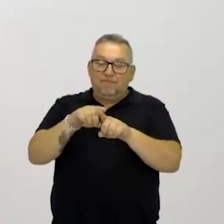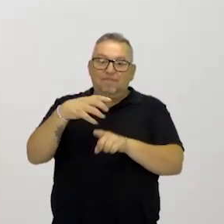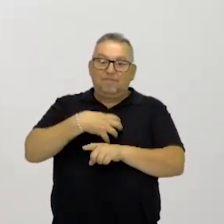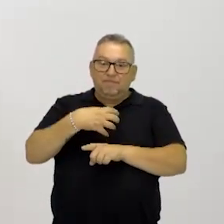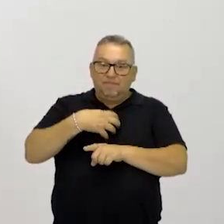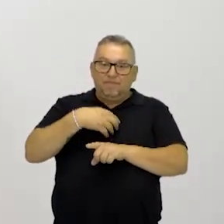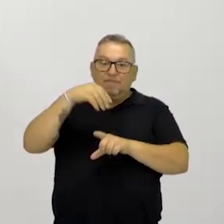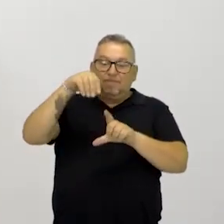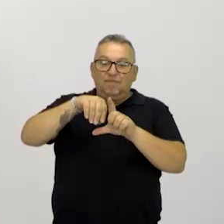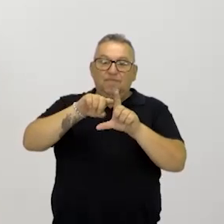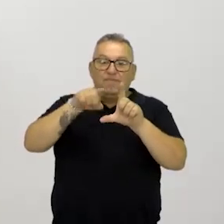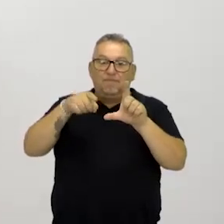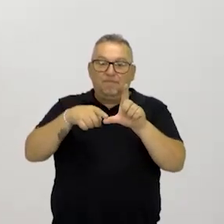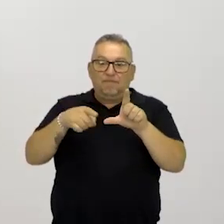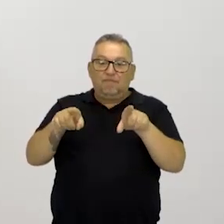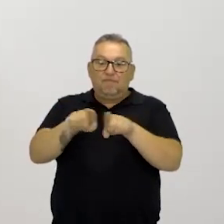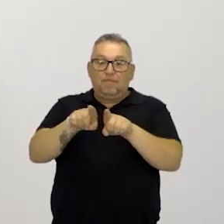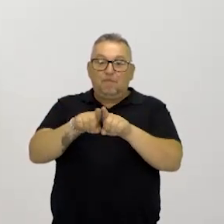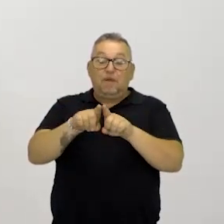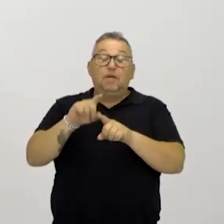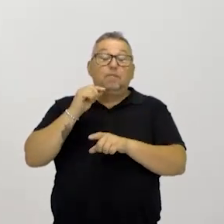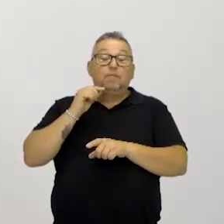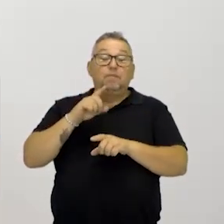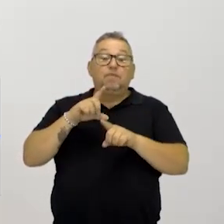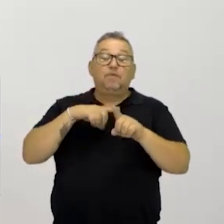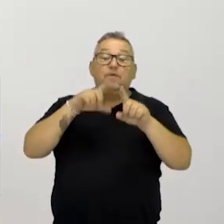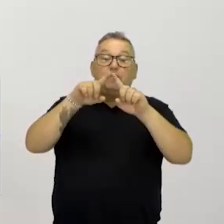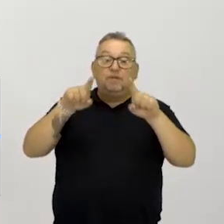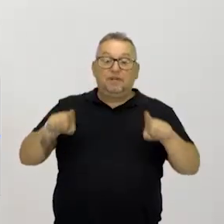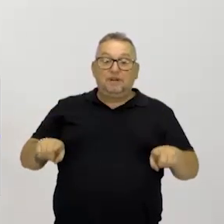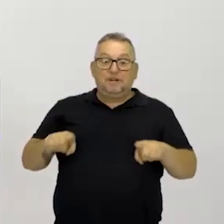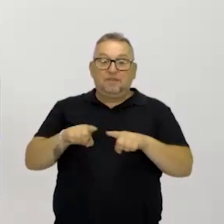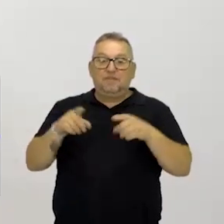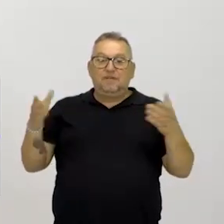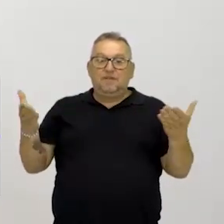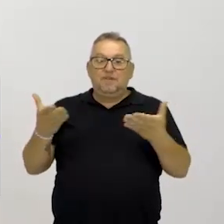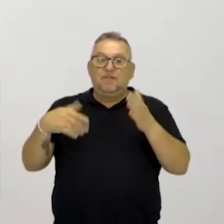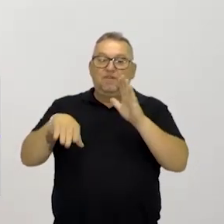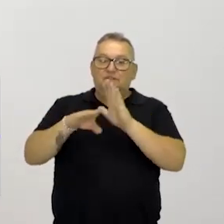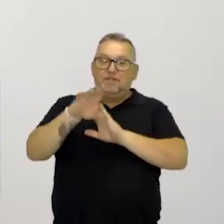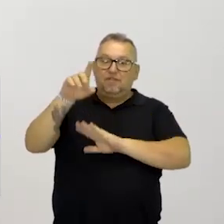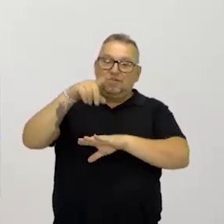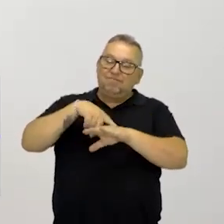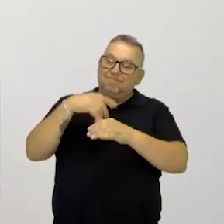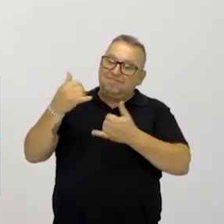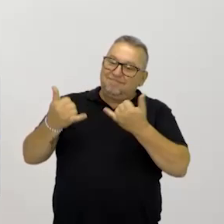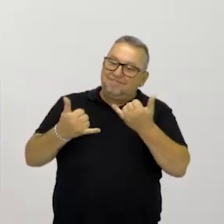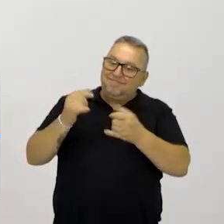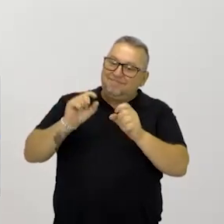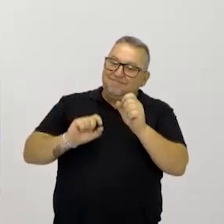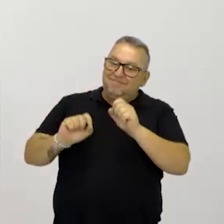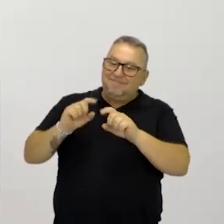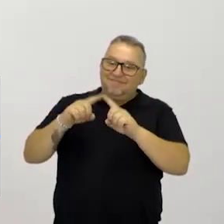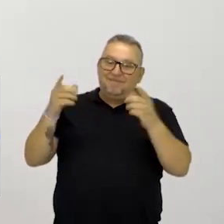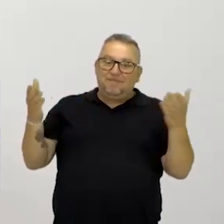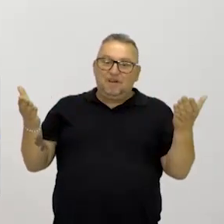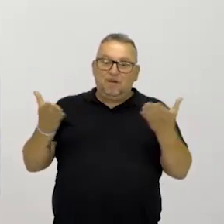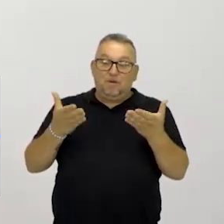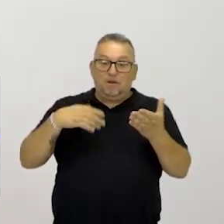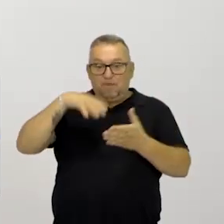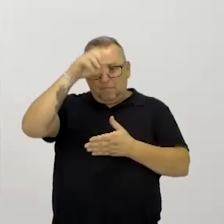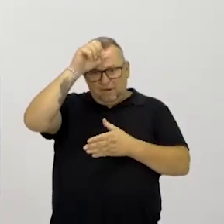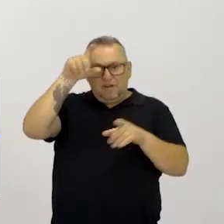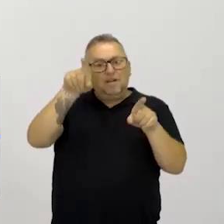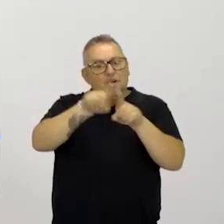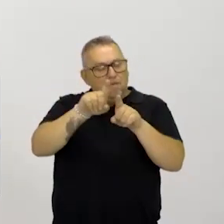ângulos internos, dos quadriláteros e dos triângulos. E agora chegou a hora da gente brincar um pouquinho. Sim, porque aprender também